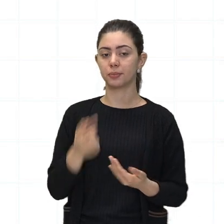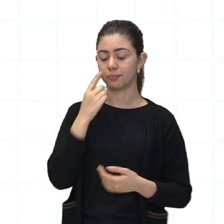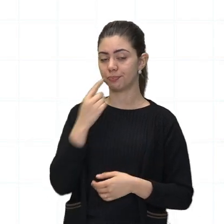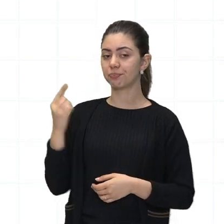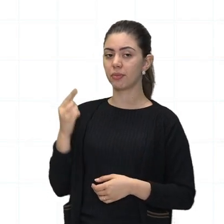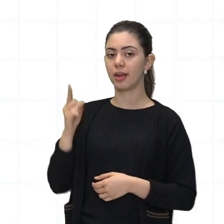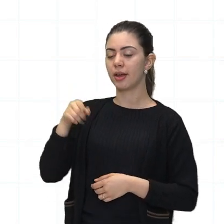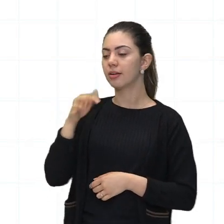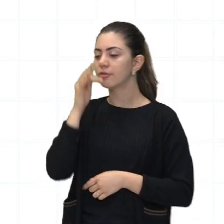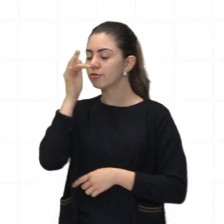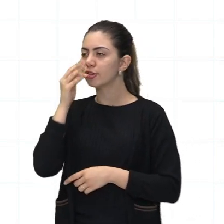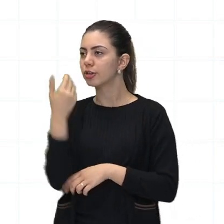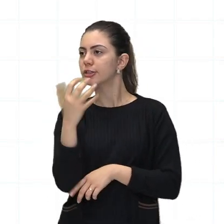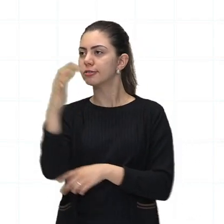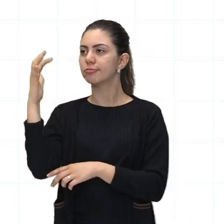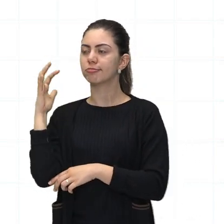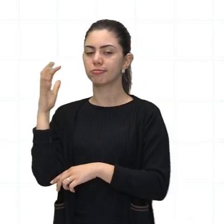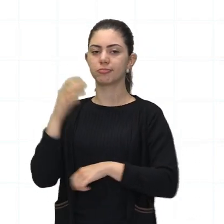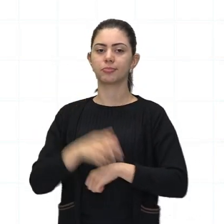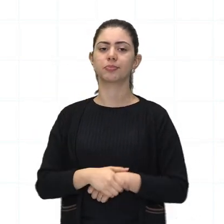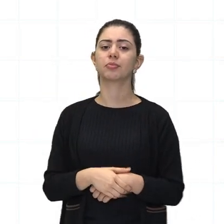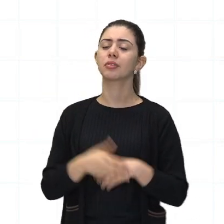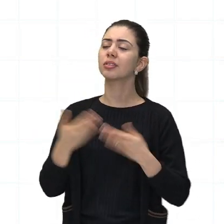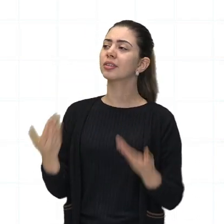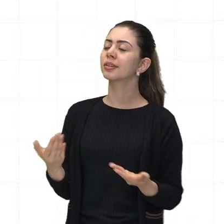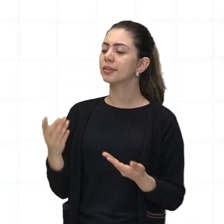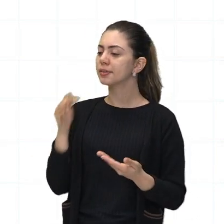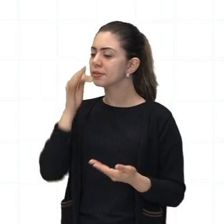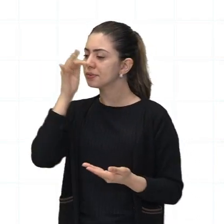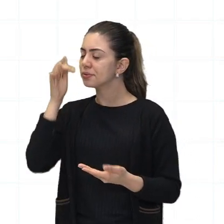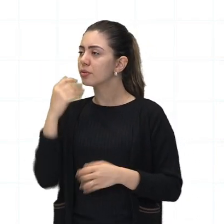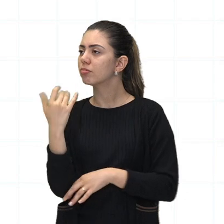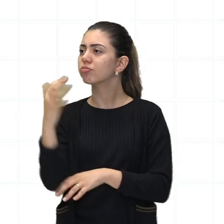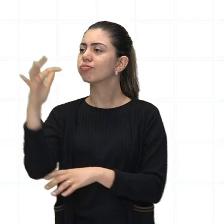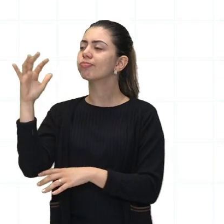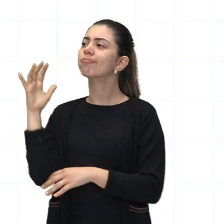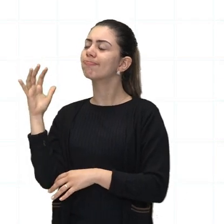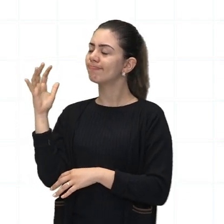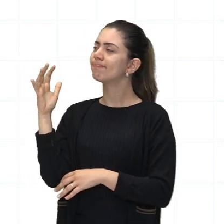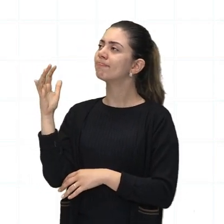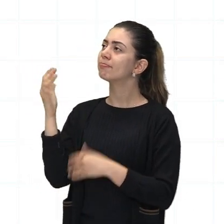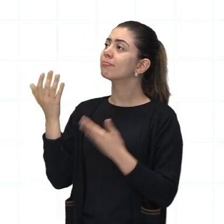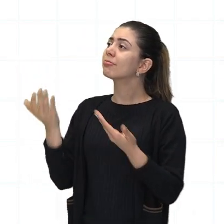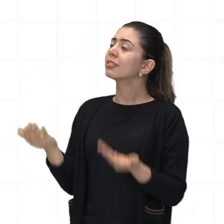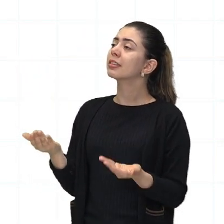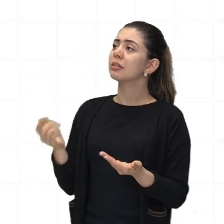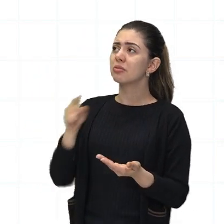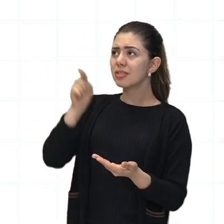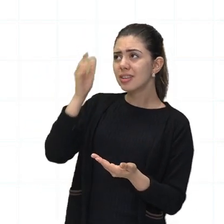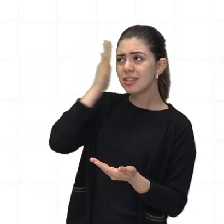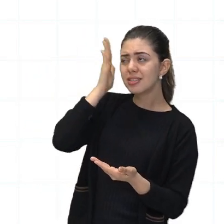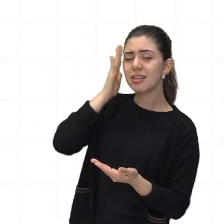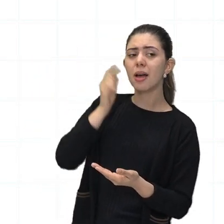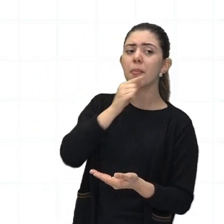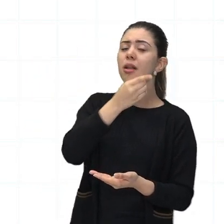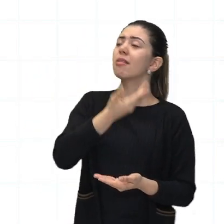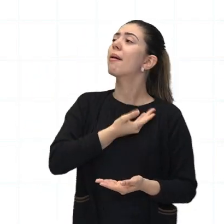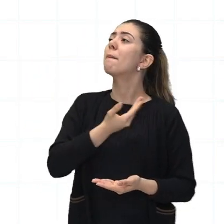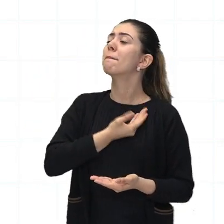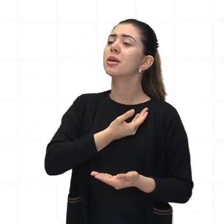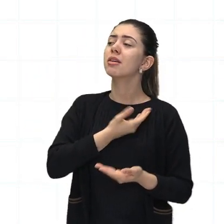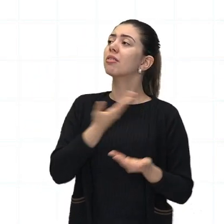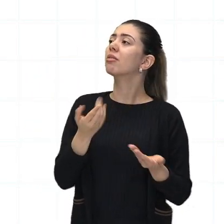Verde Pinheiro. Ai flores do verde pinheiro. Sabeis notícias do meu amigo,